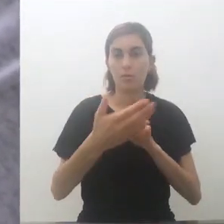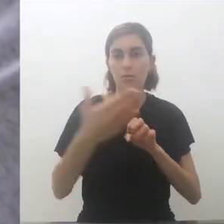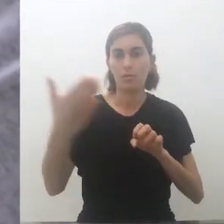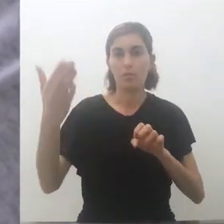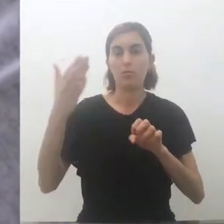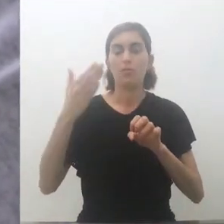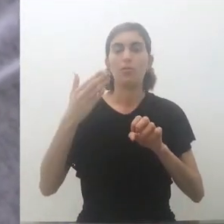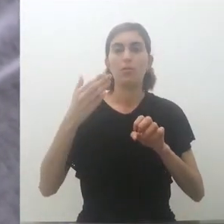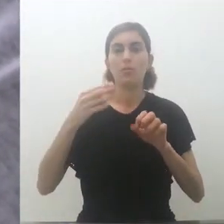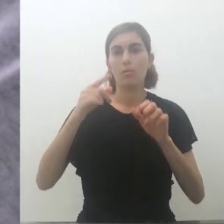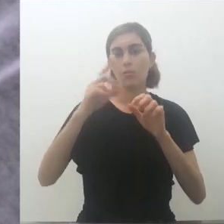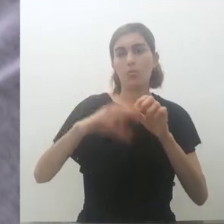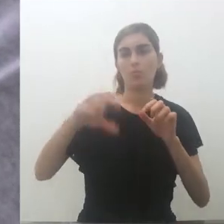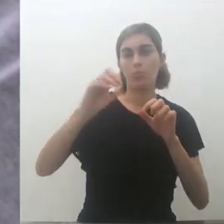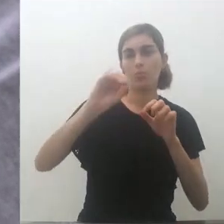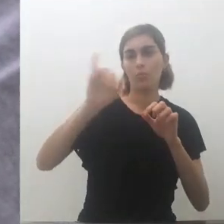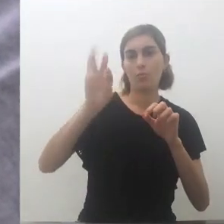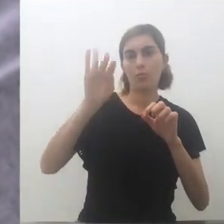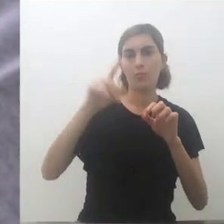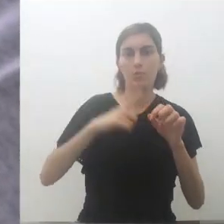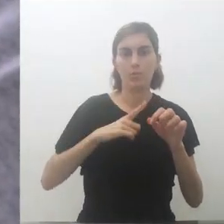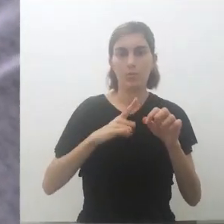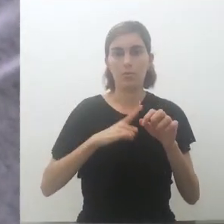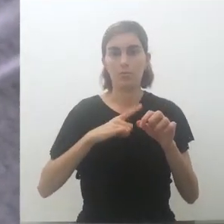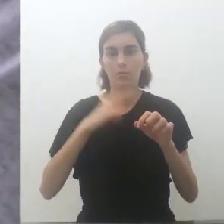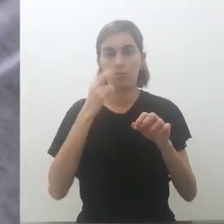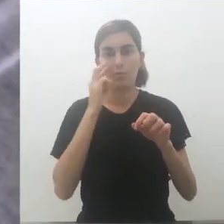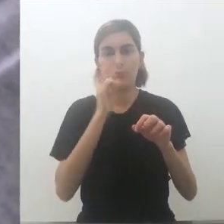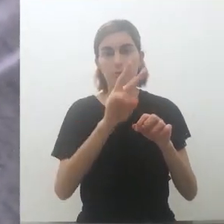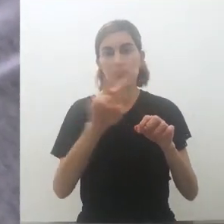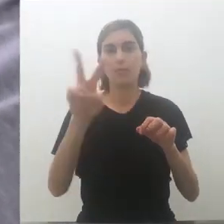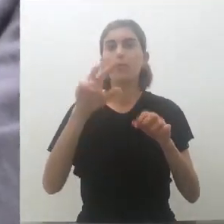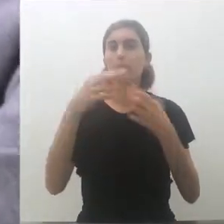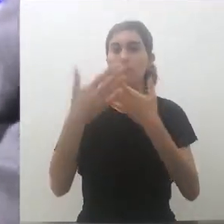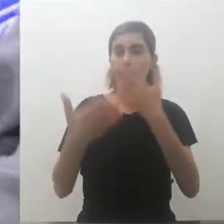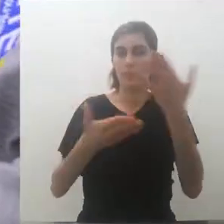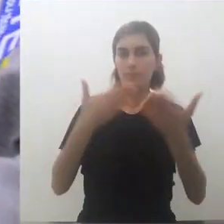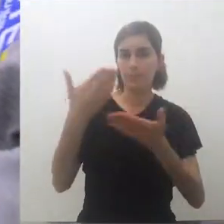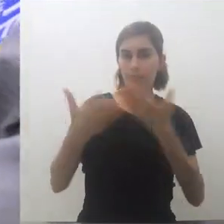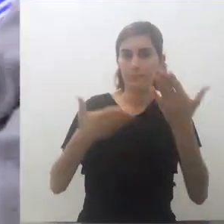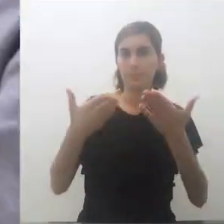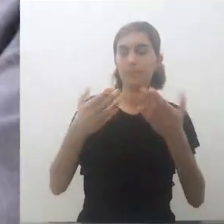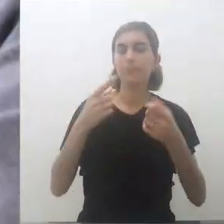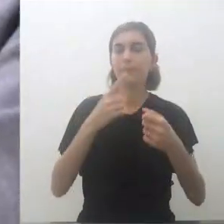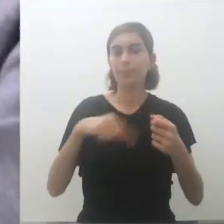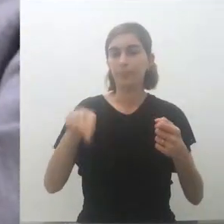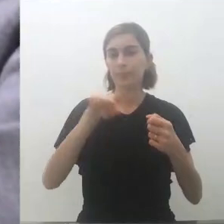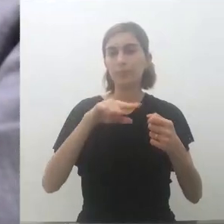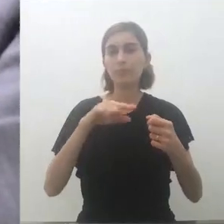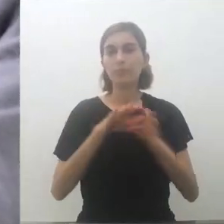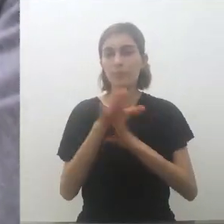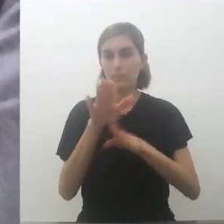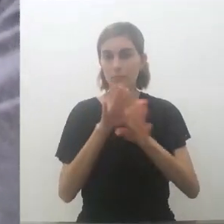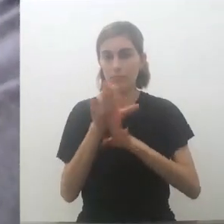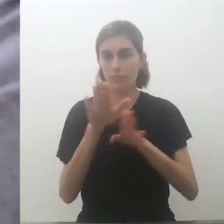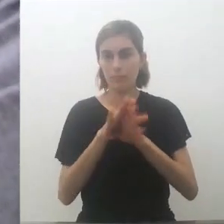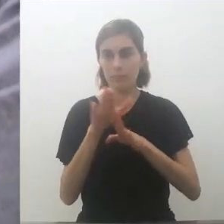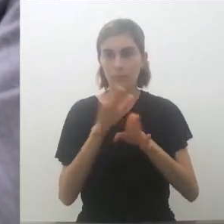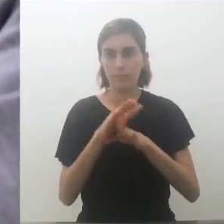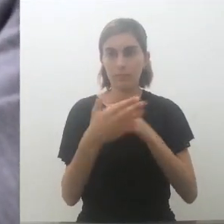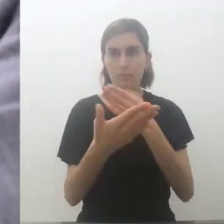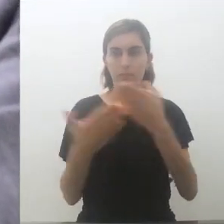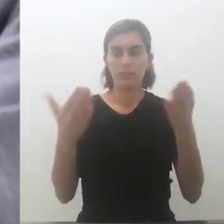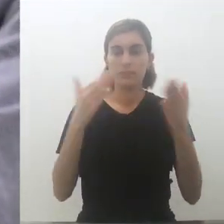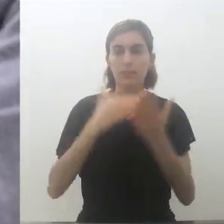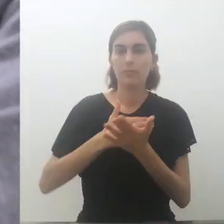que o objeto tem, né? E é dessa forma que eu oriento a que você comece seus